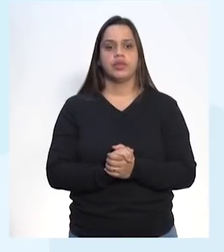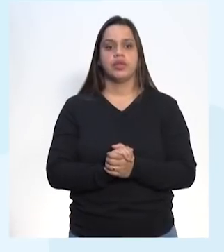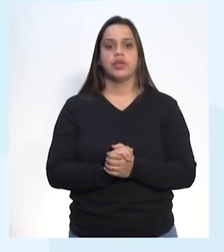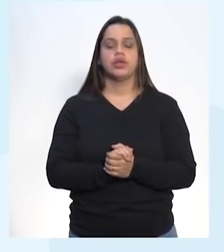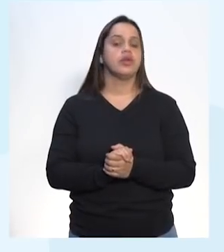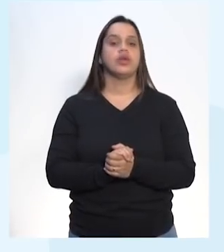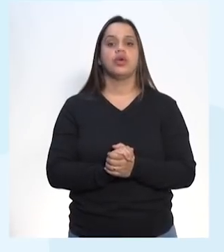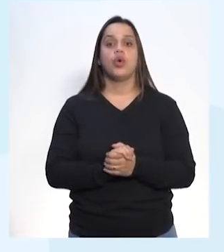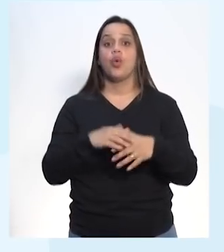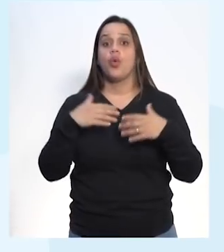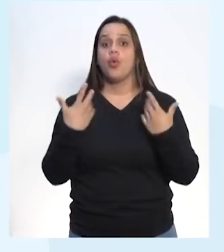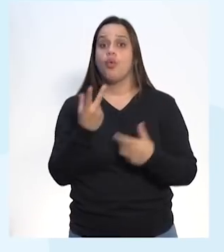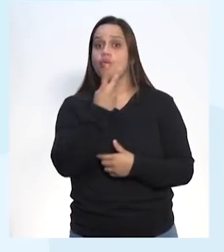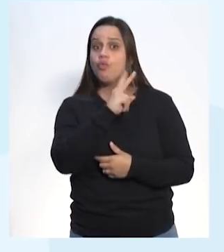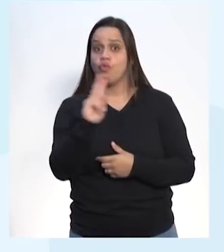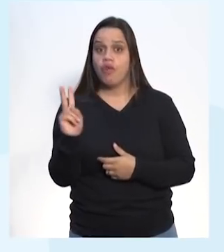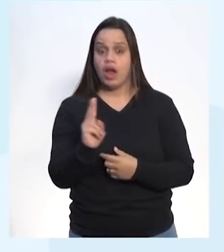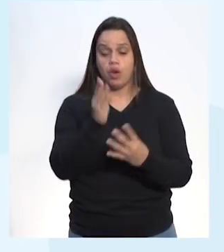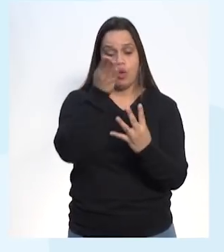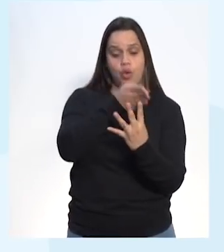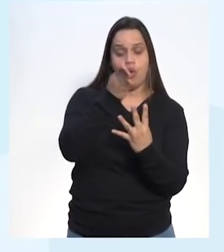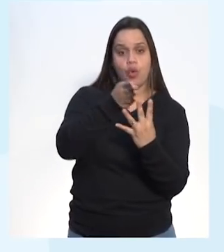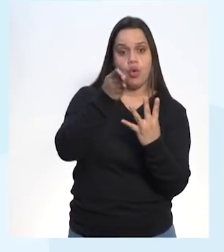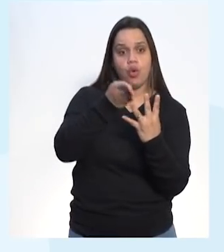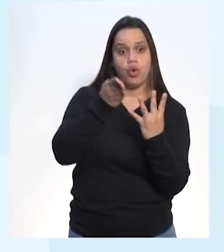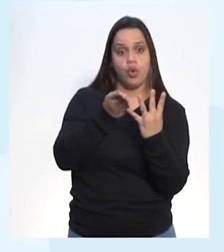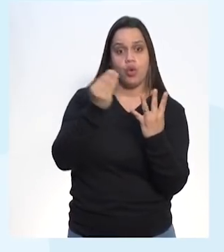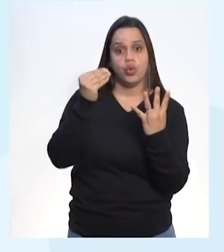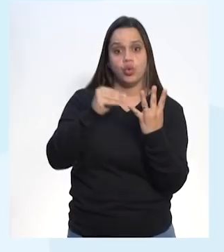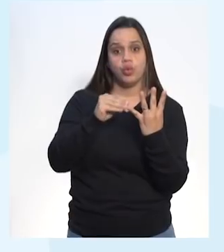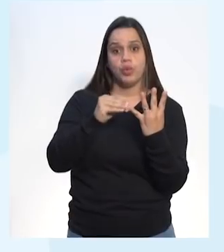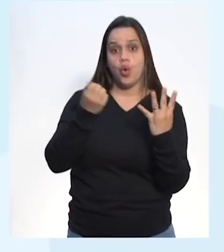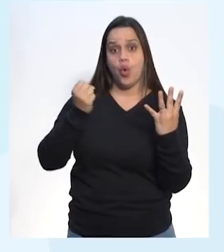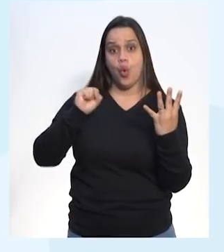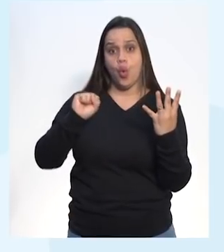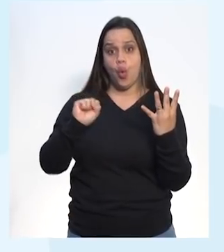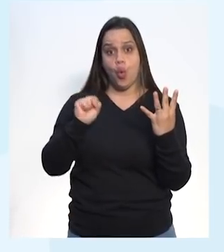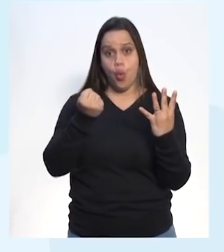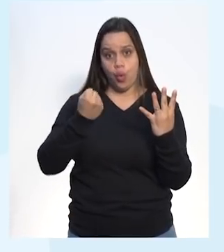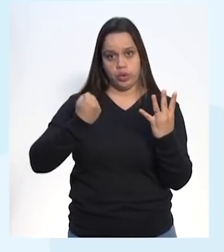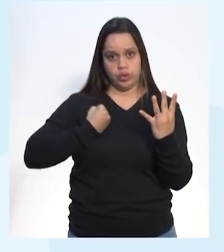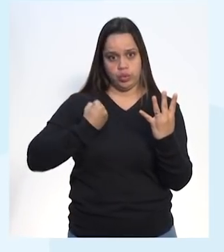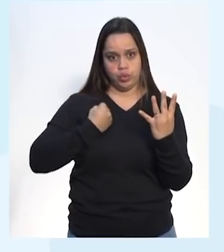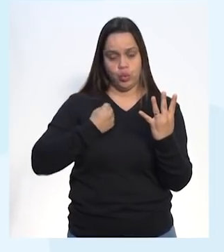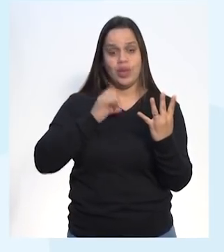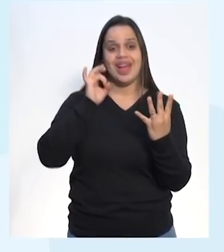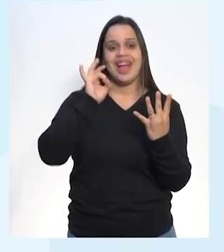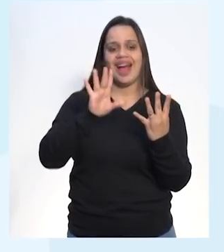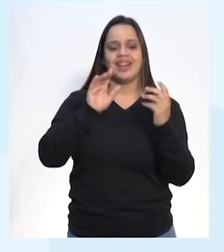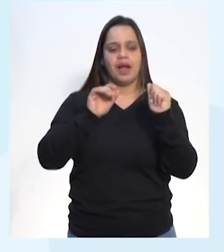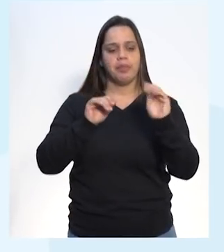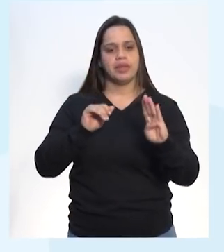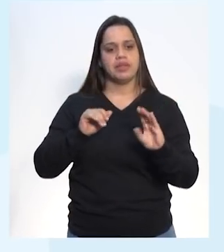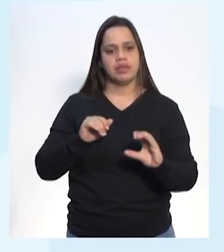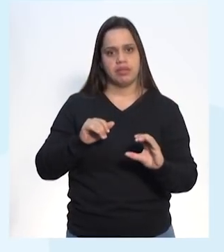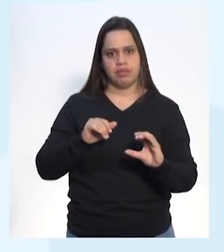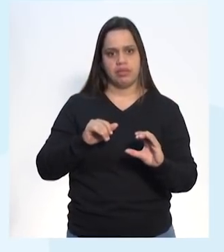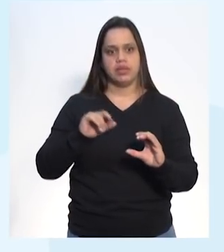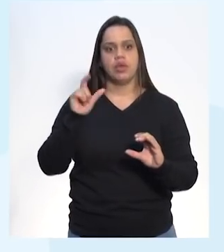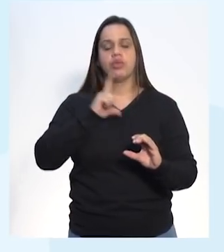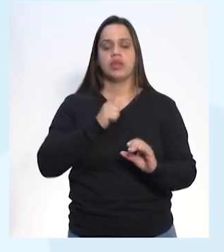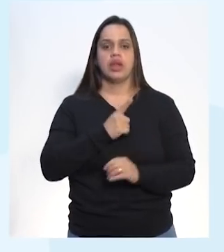valor posicional do número 8 em cada um dos números a seguir? Então, eu tenho lá